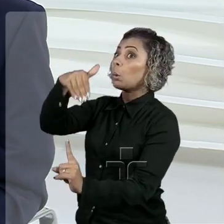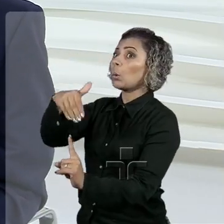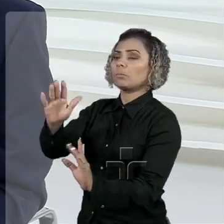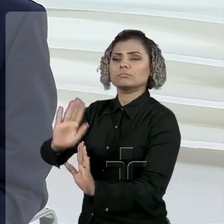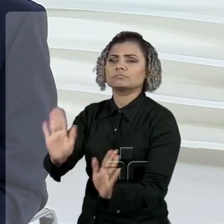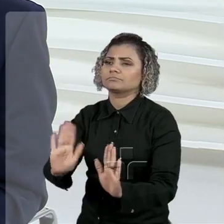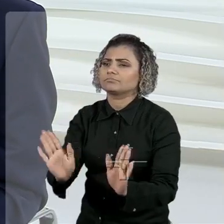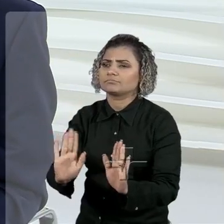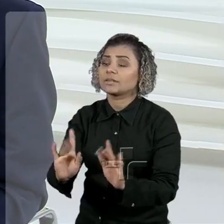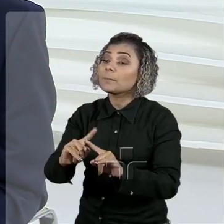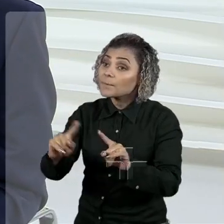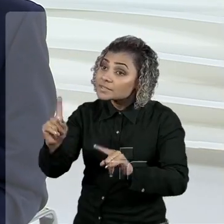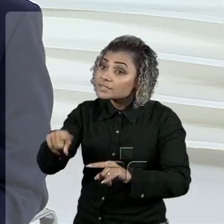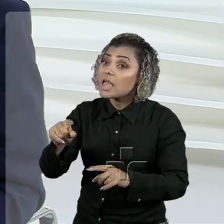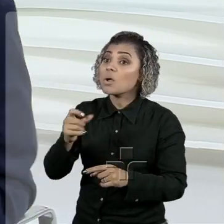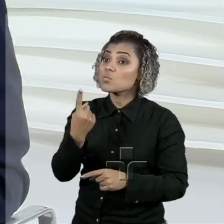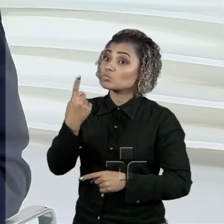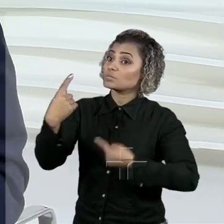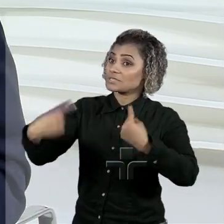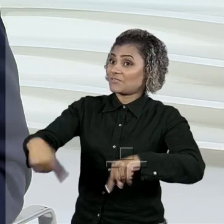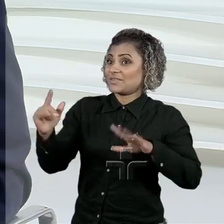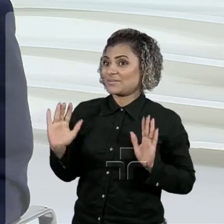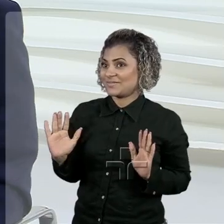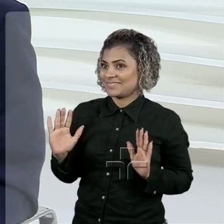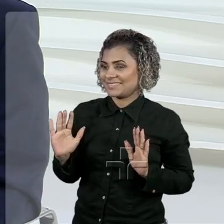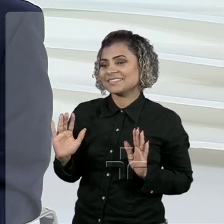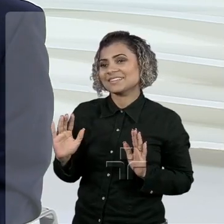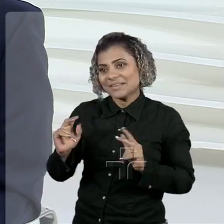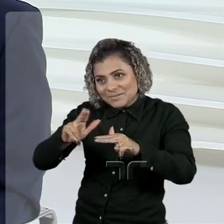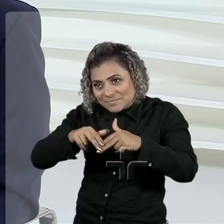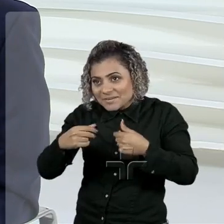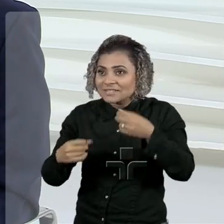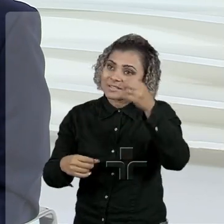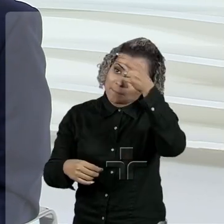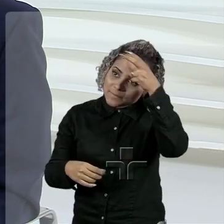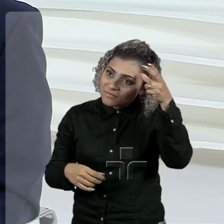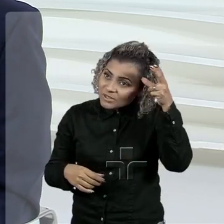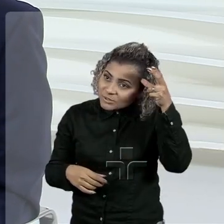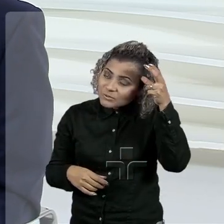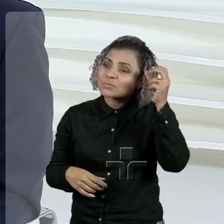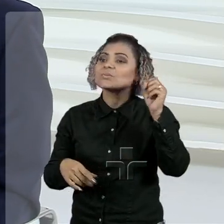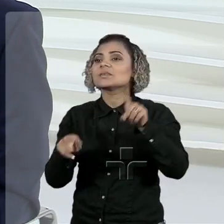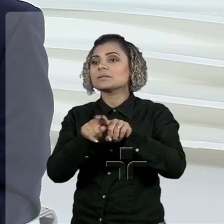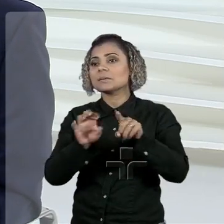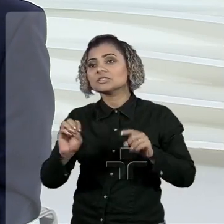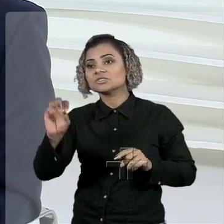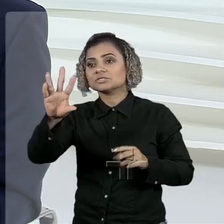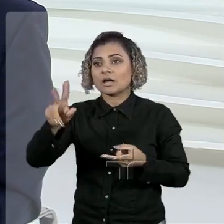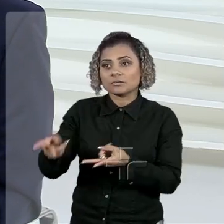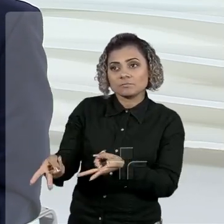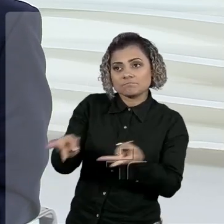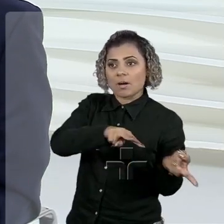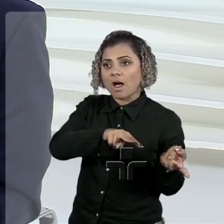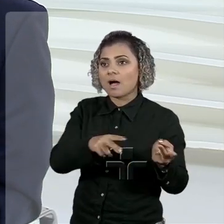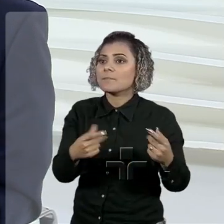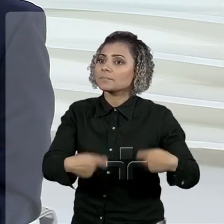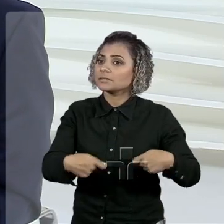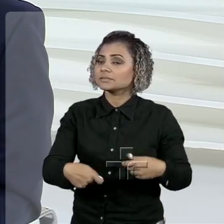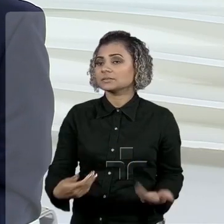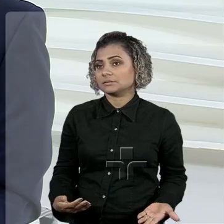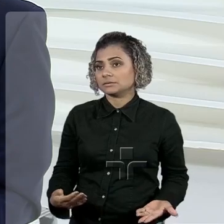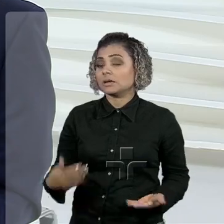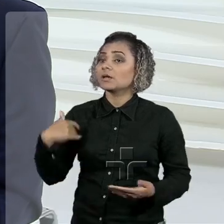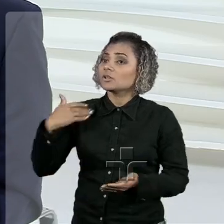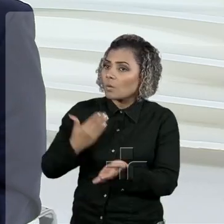mas é um dos, certamente, dividir isso com os municípios, um processo que já foi iniciado ao longo